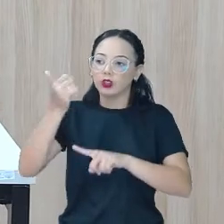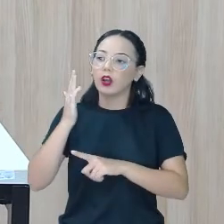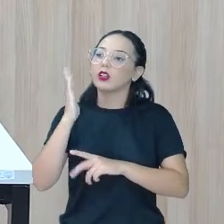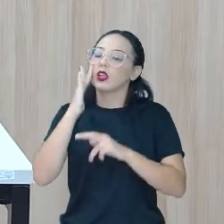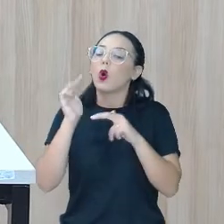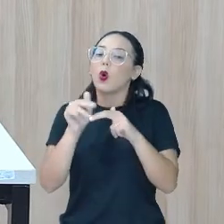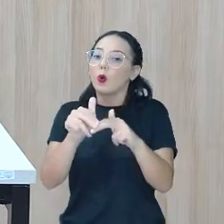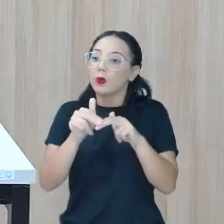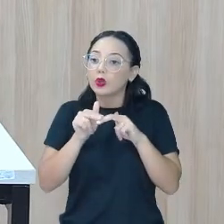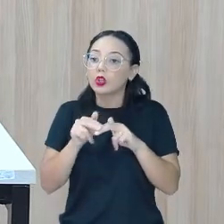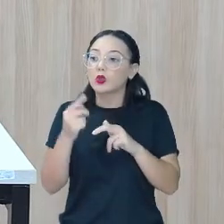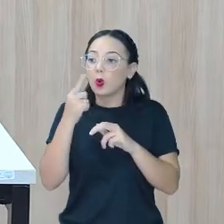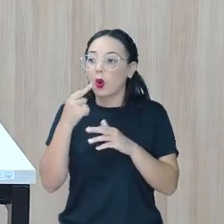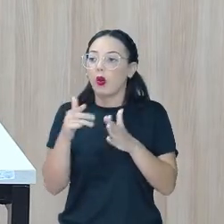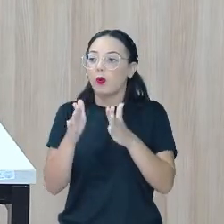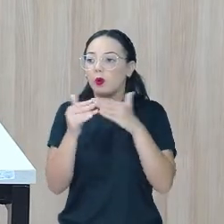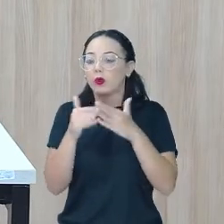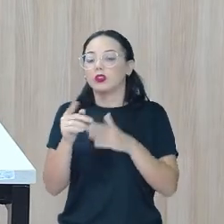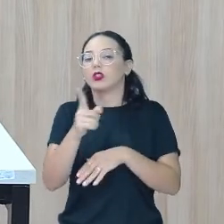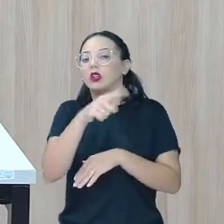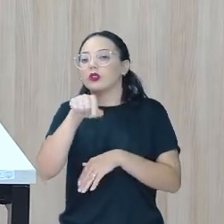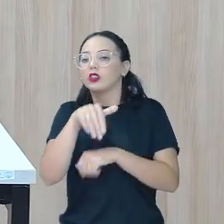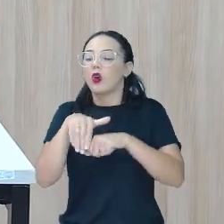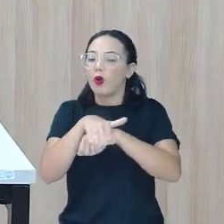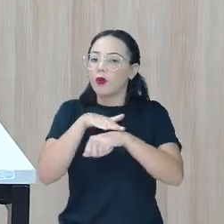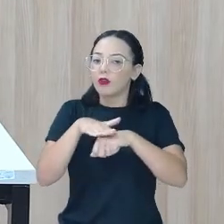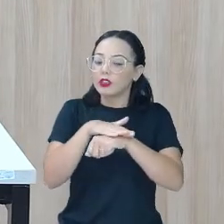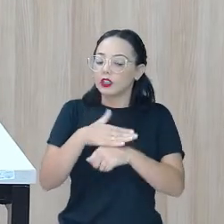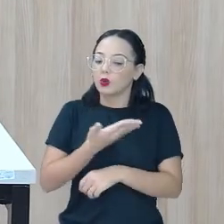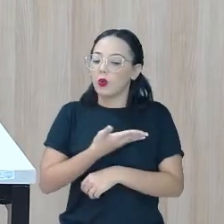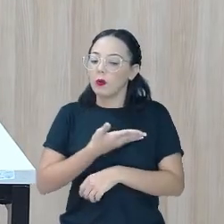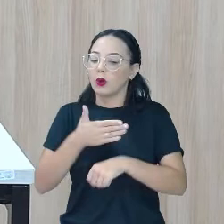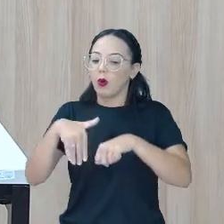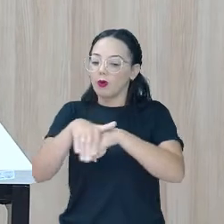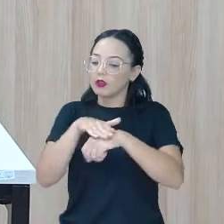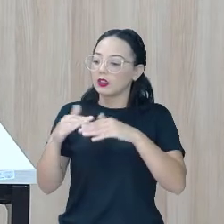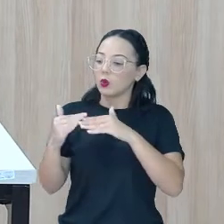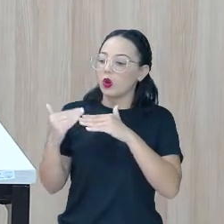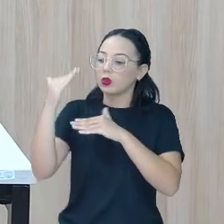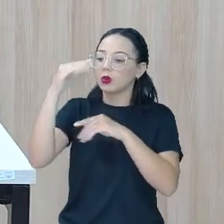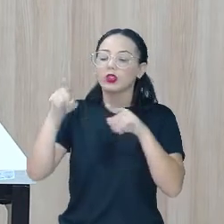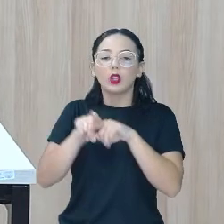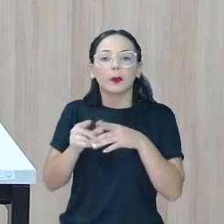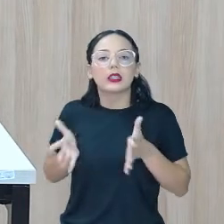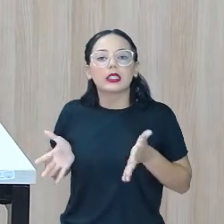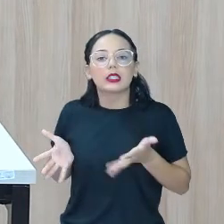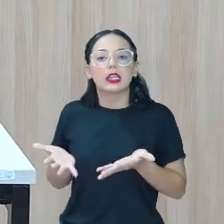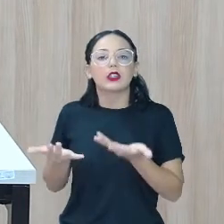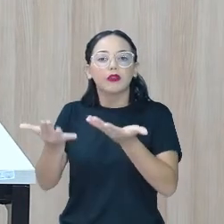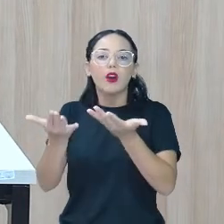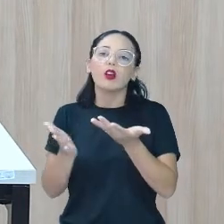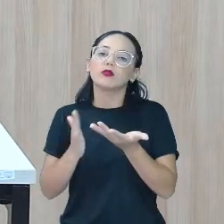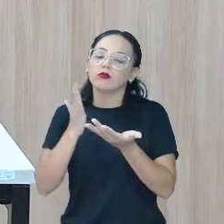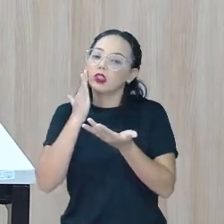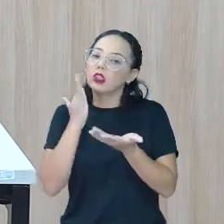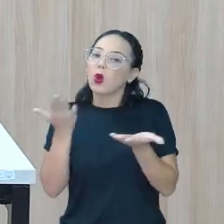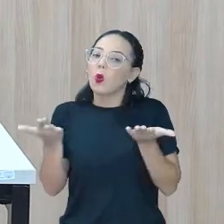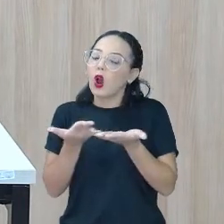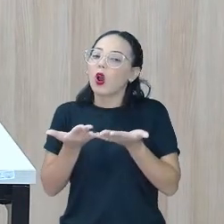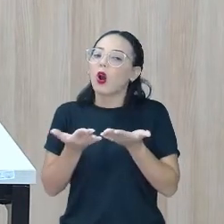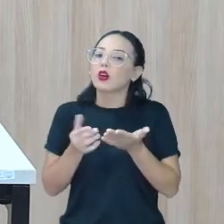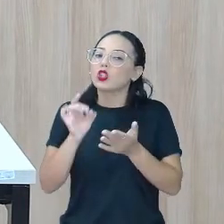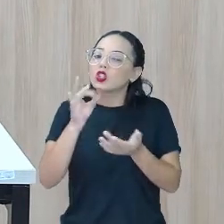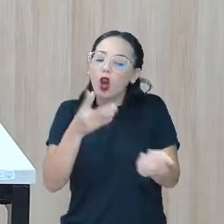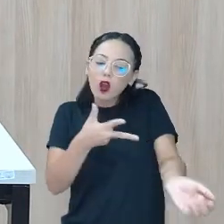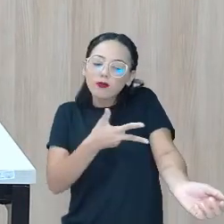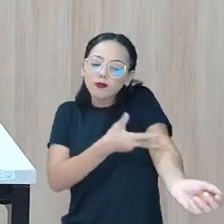Então, aí vai o meu pedido de vocês conversarem com os adultos e incentivarem, né? Uma picadinha